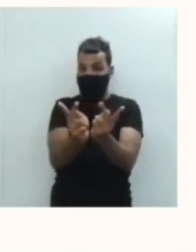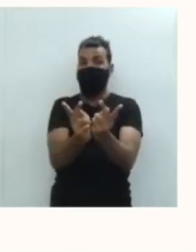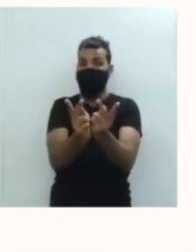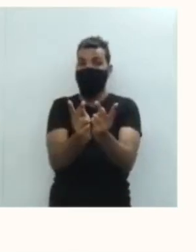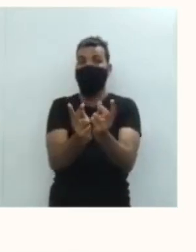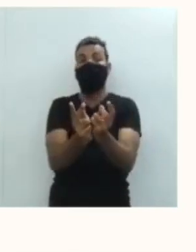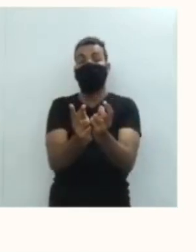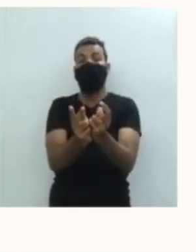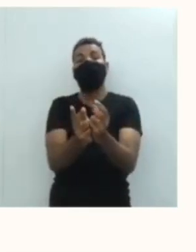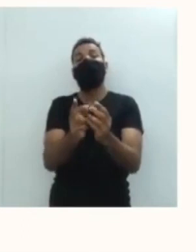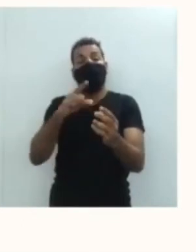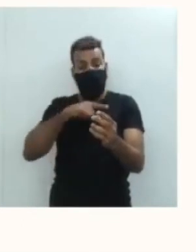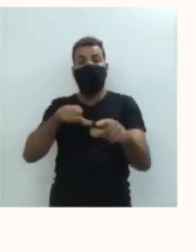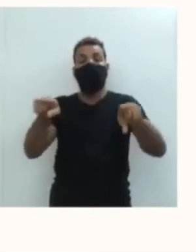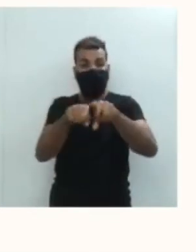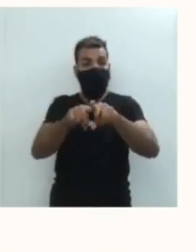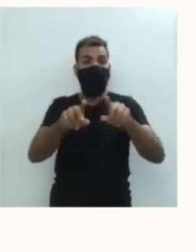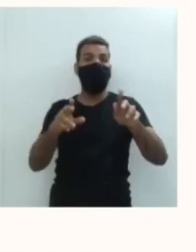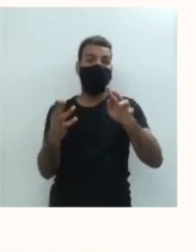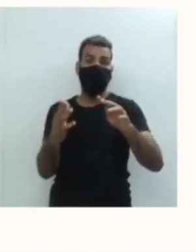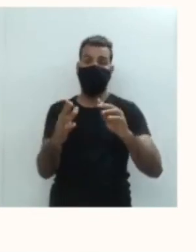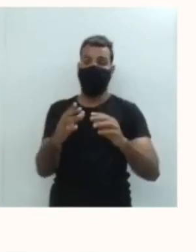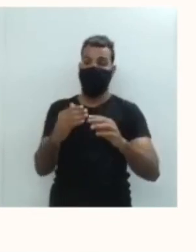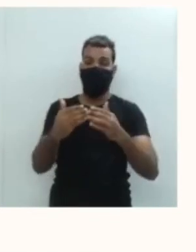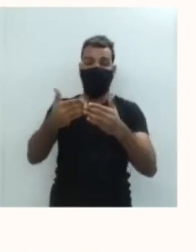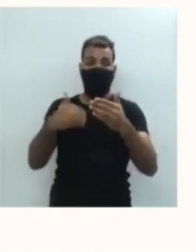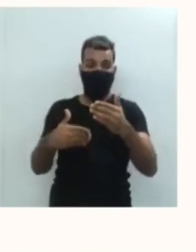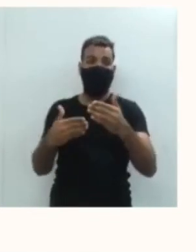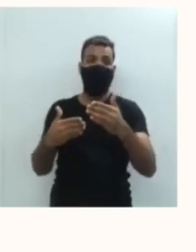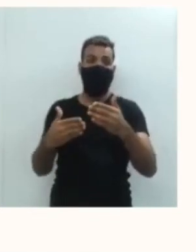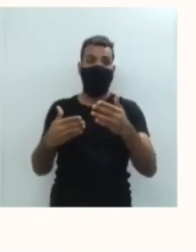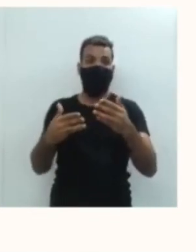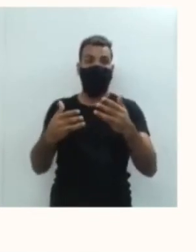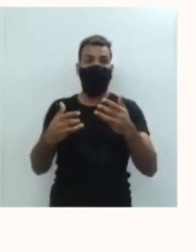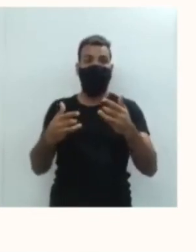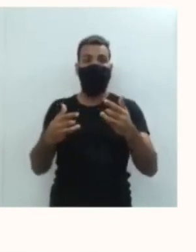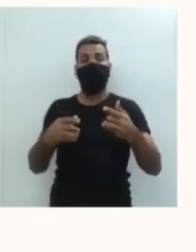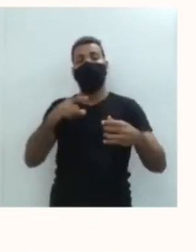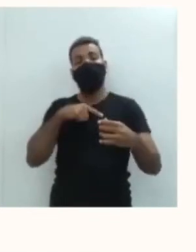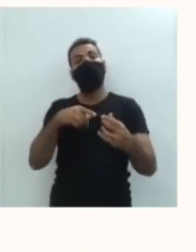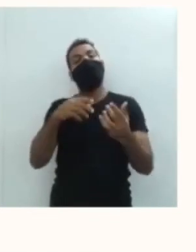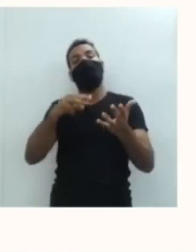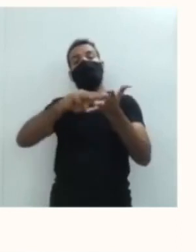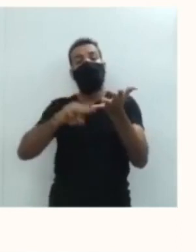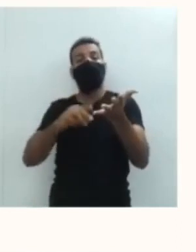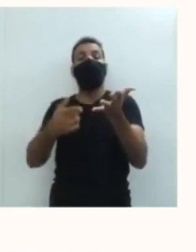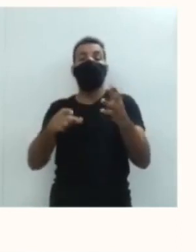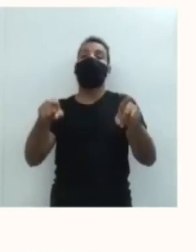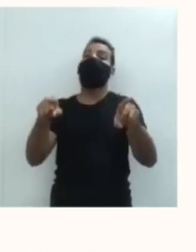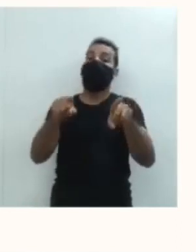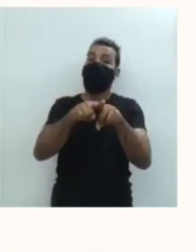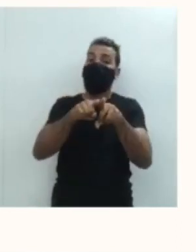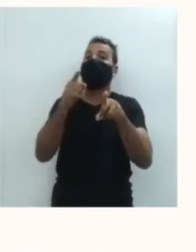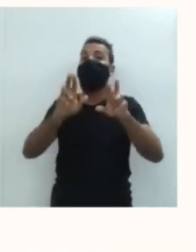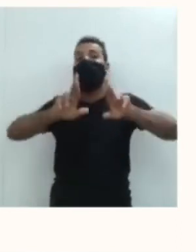nós temos como nós vimos na competência anterior os mesmos atributos métodos e aqui